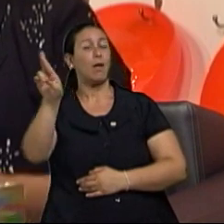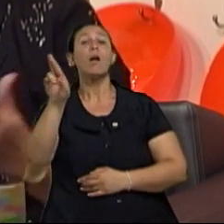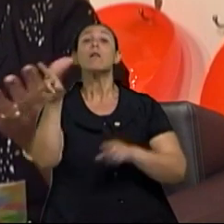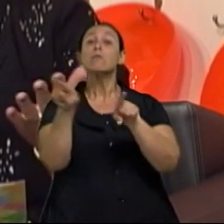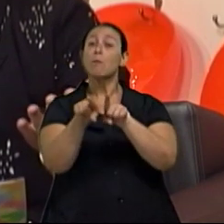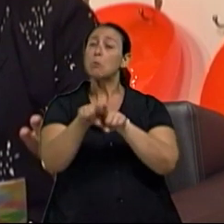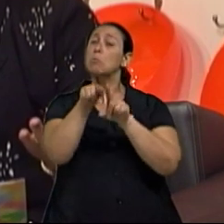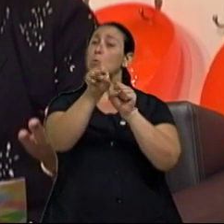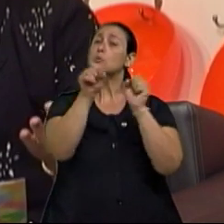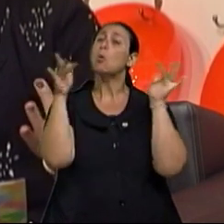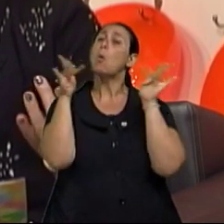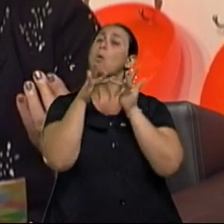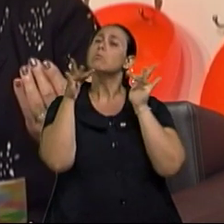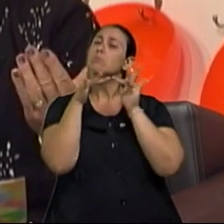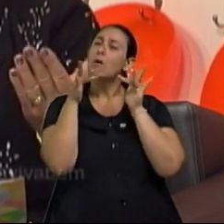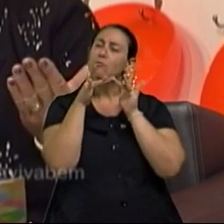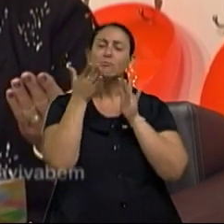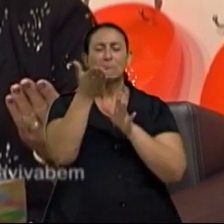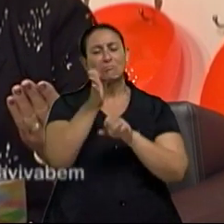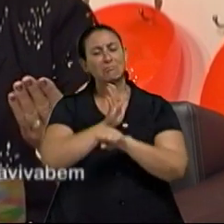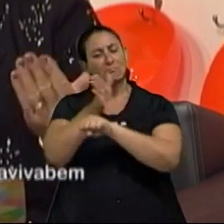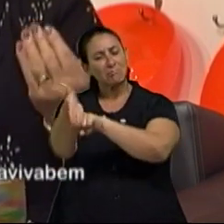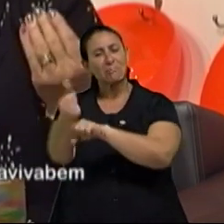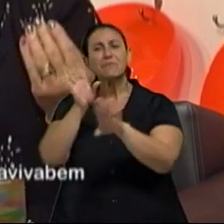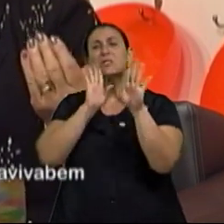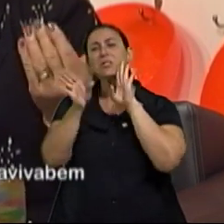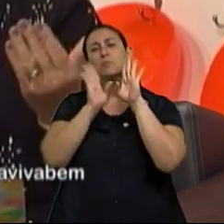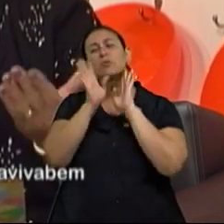vivabem@tve.com.br. E também pode entrar lá no